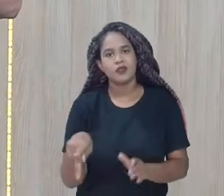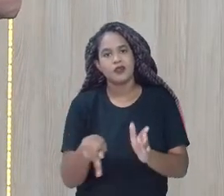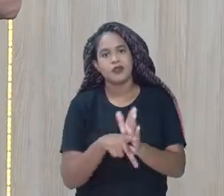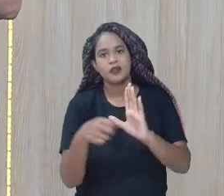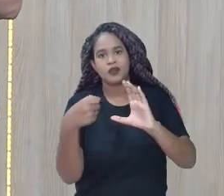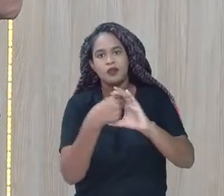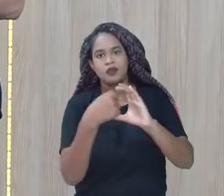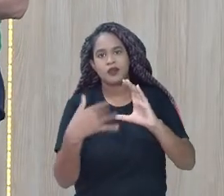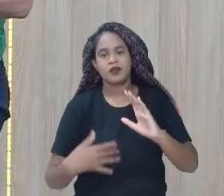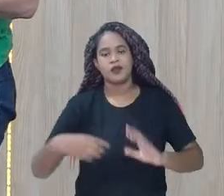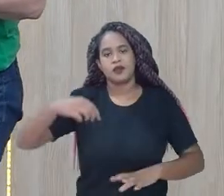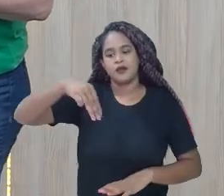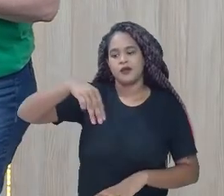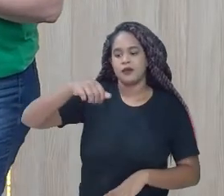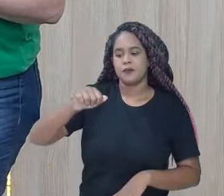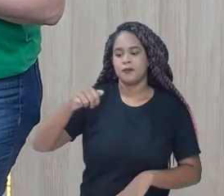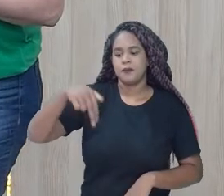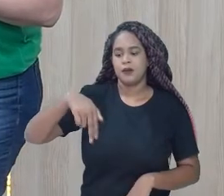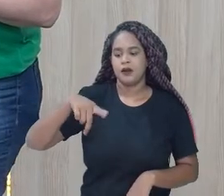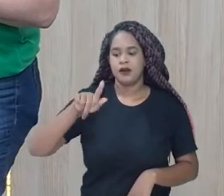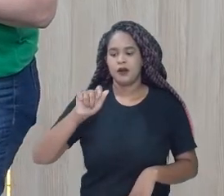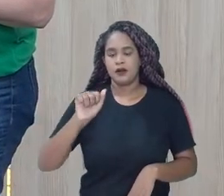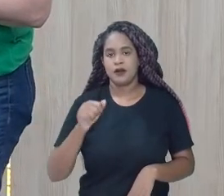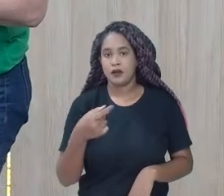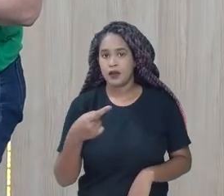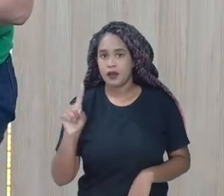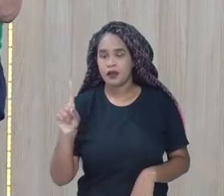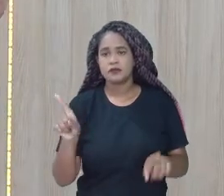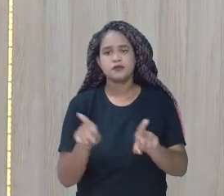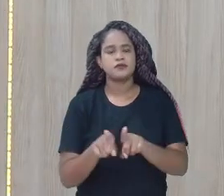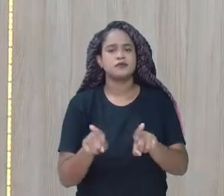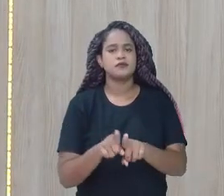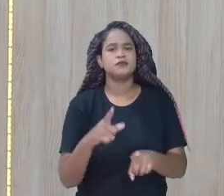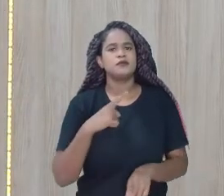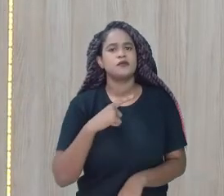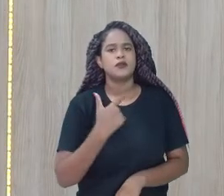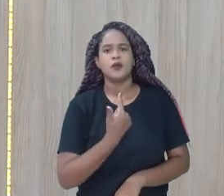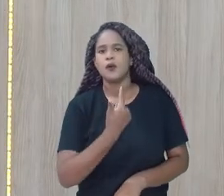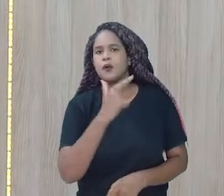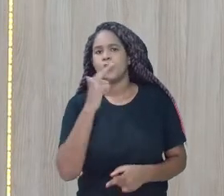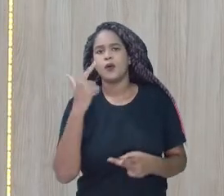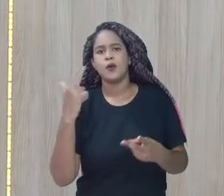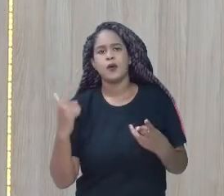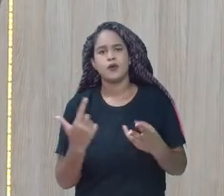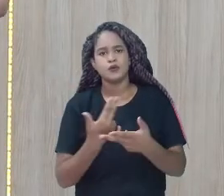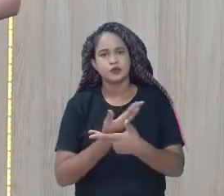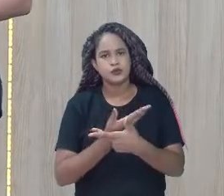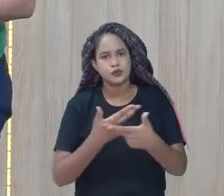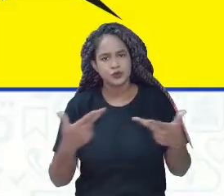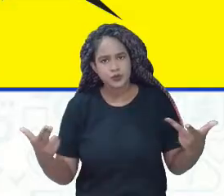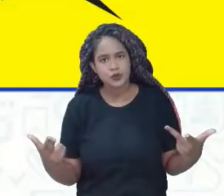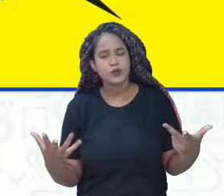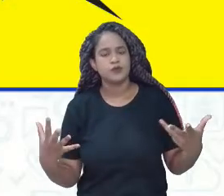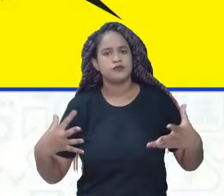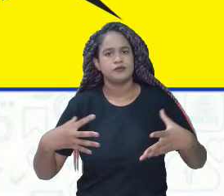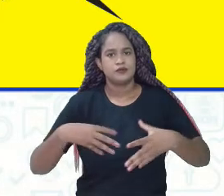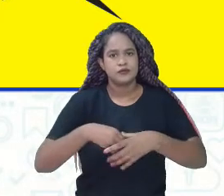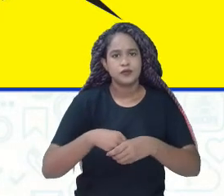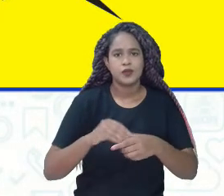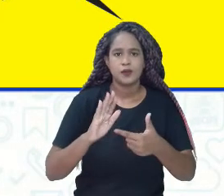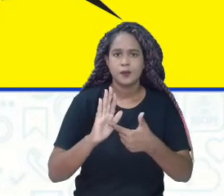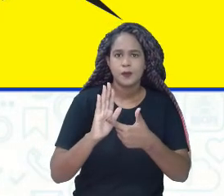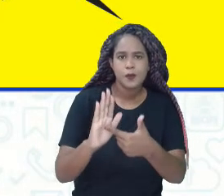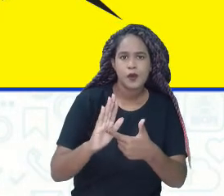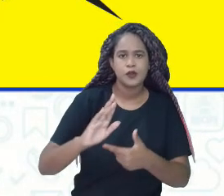mangá. Também tem outras ferramentas que podem ser usadas para dar mais expressividade à